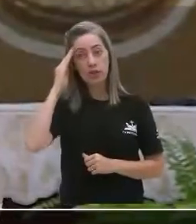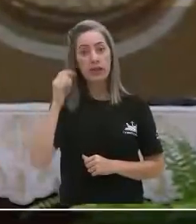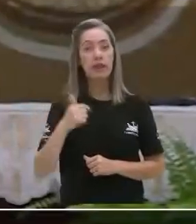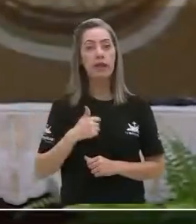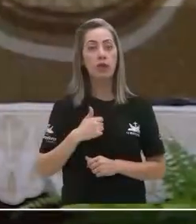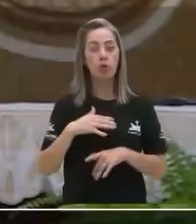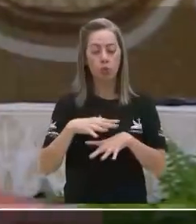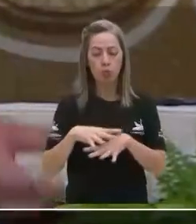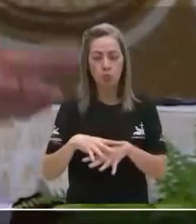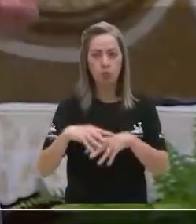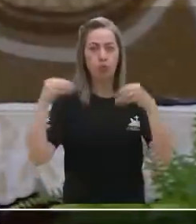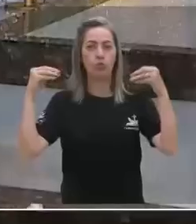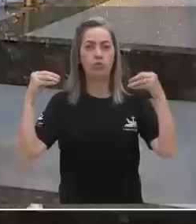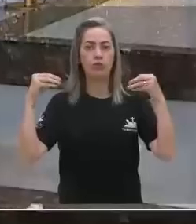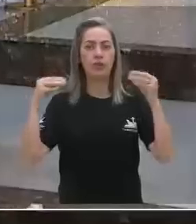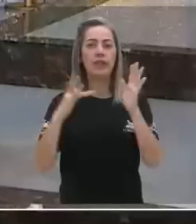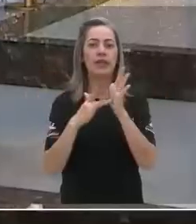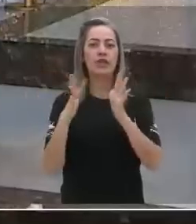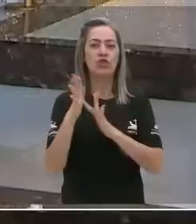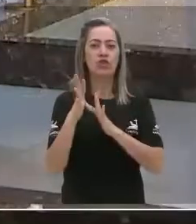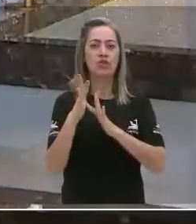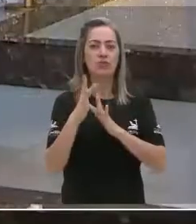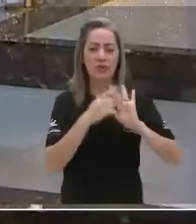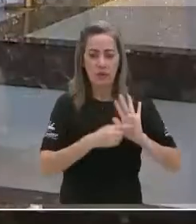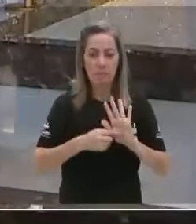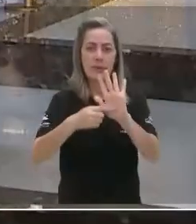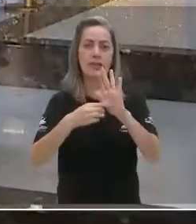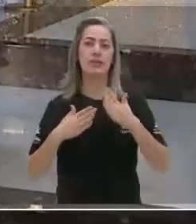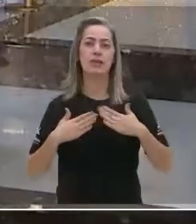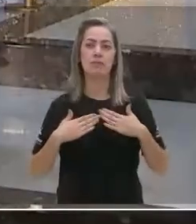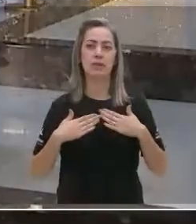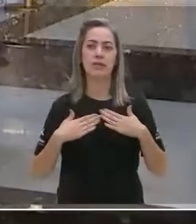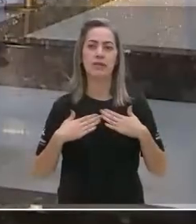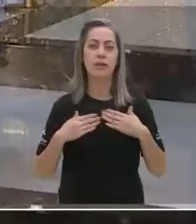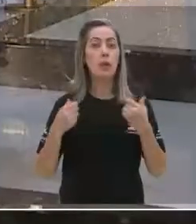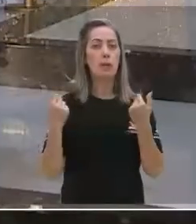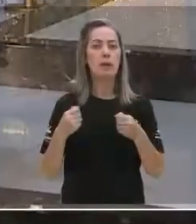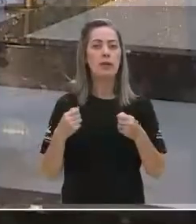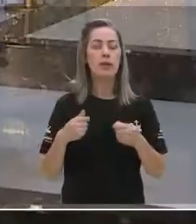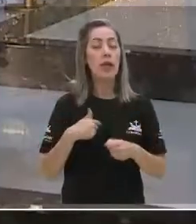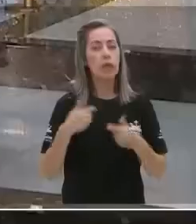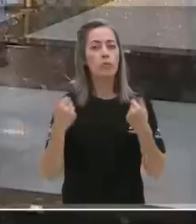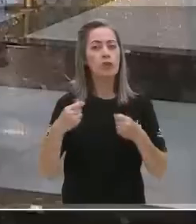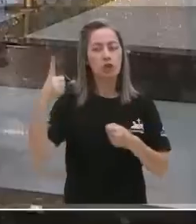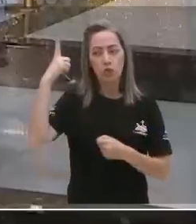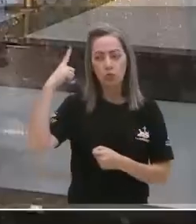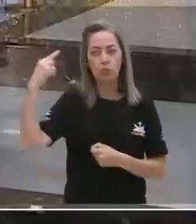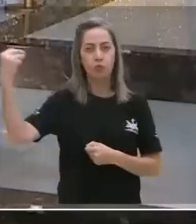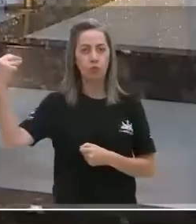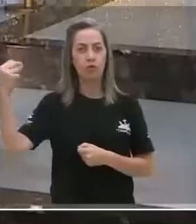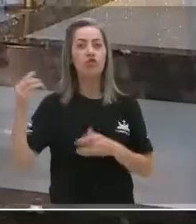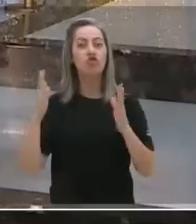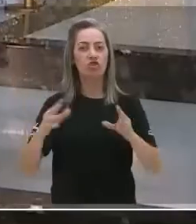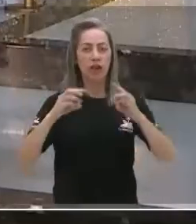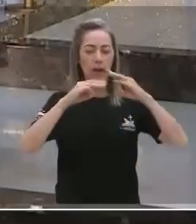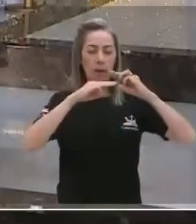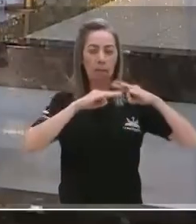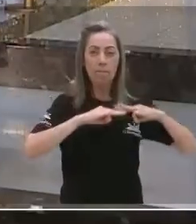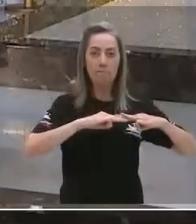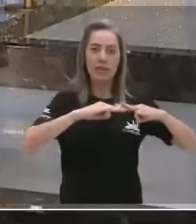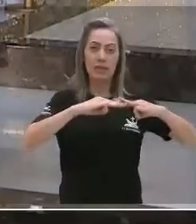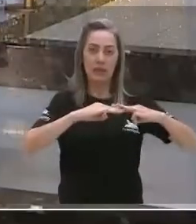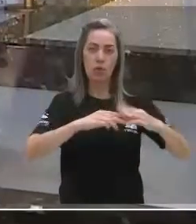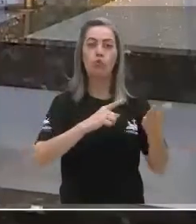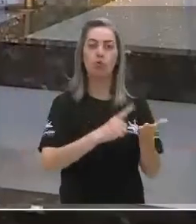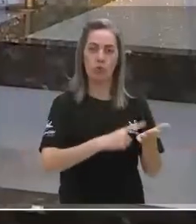desapareça e o Cristo apareça em mim. Está na hora de eu desaparecer. Já fiz a minha missão, já cumpri minha